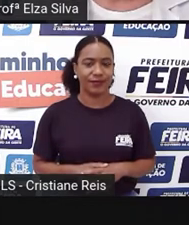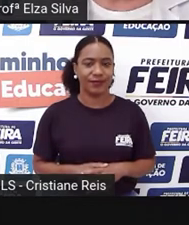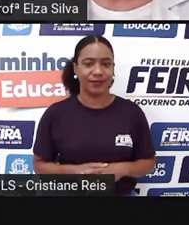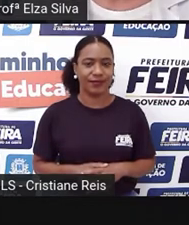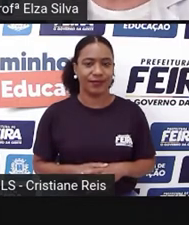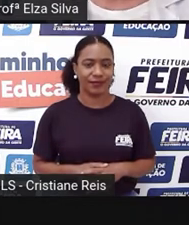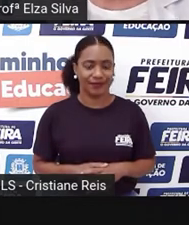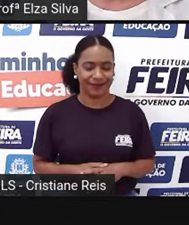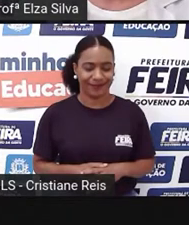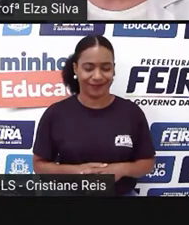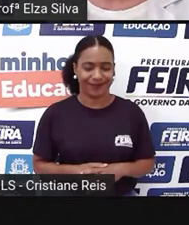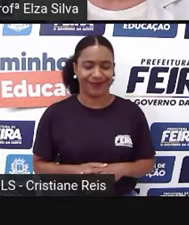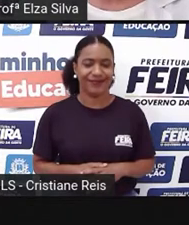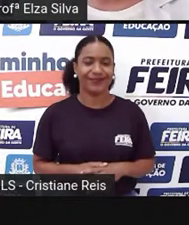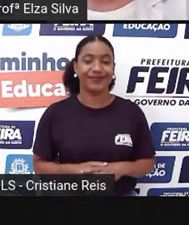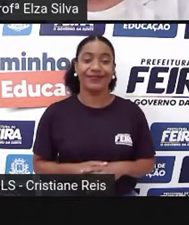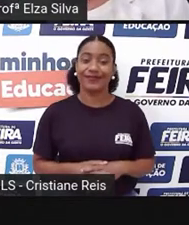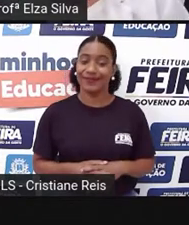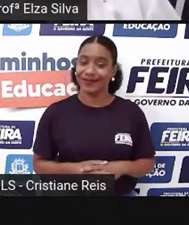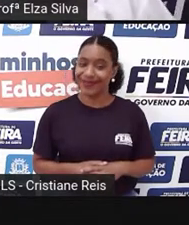housework, etc.